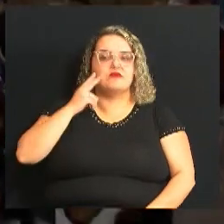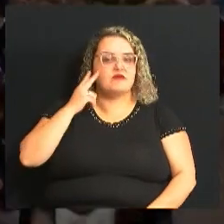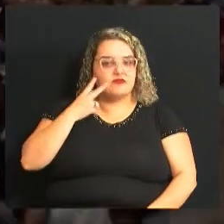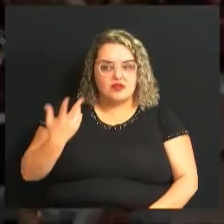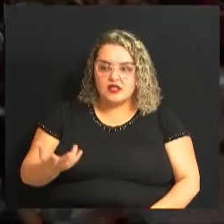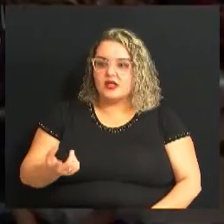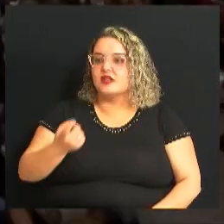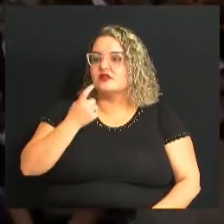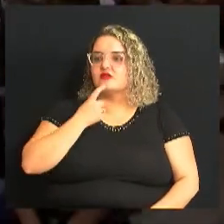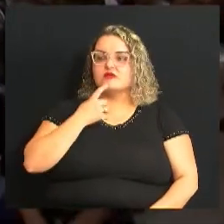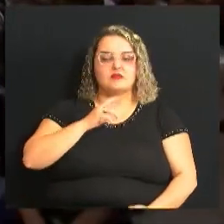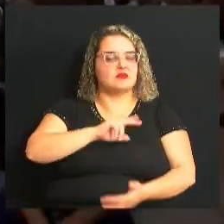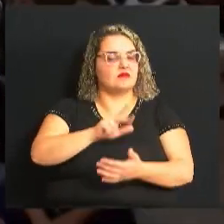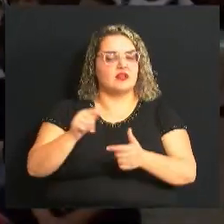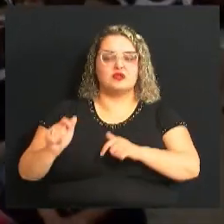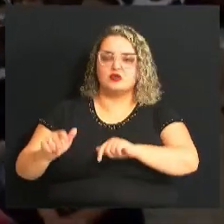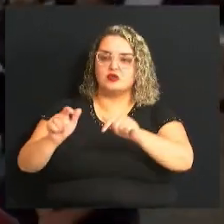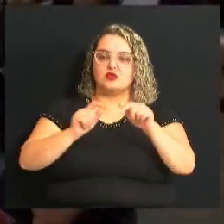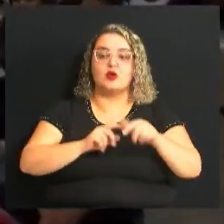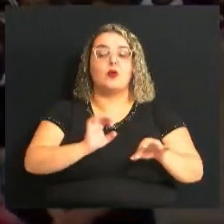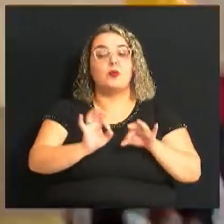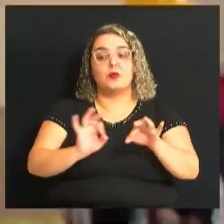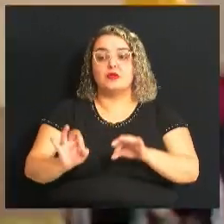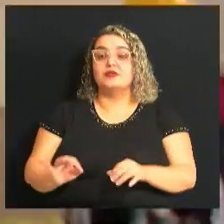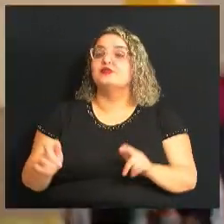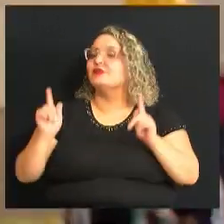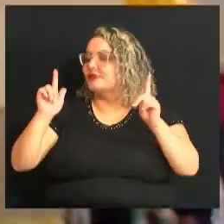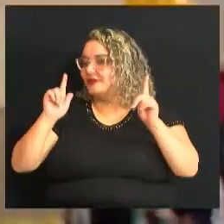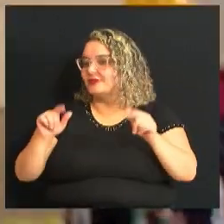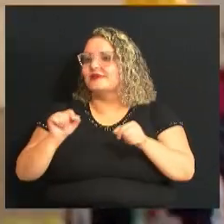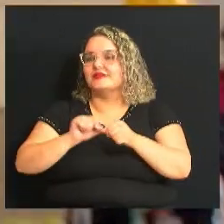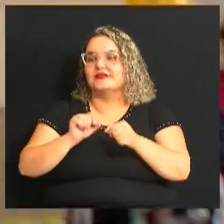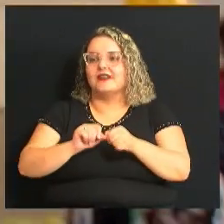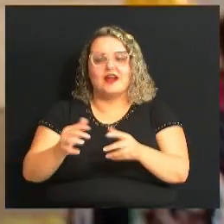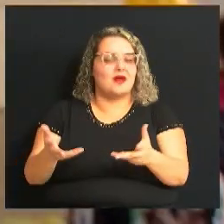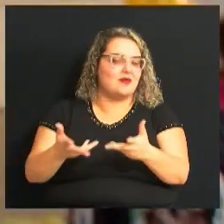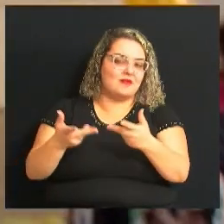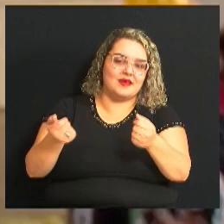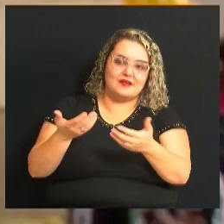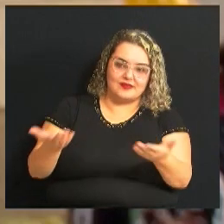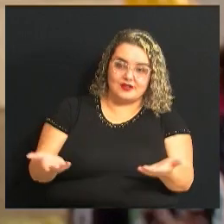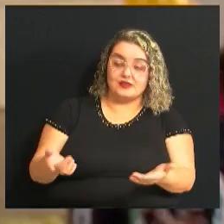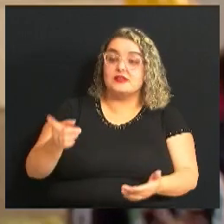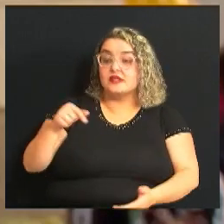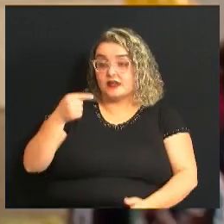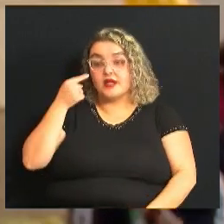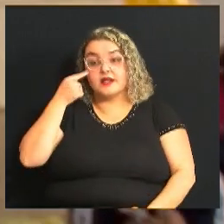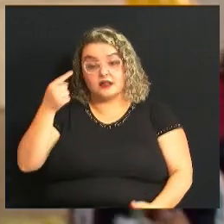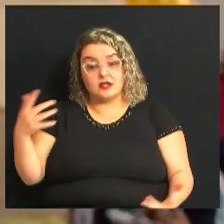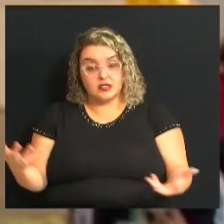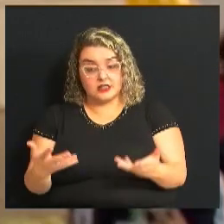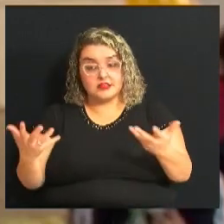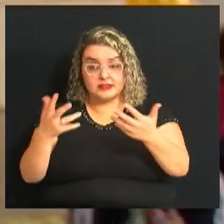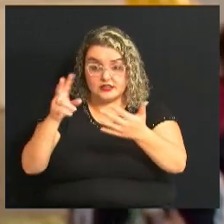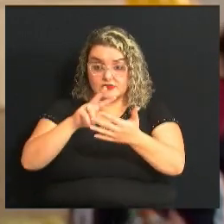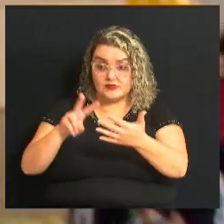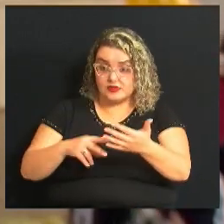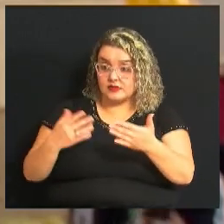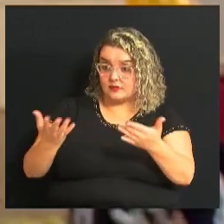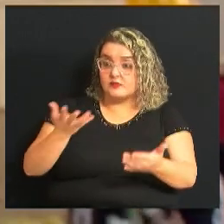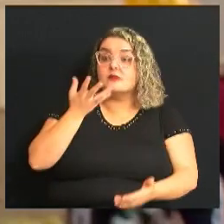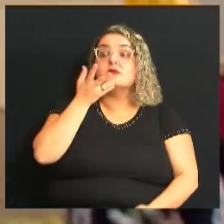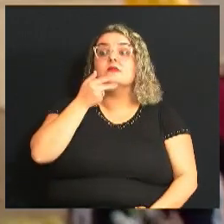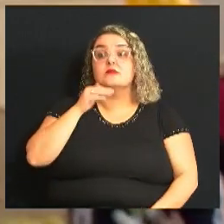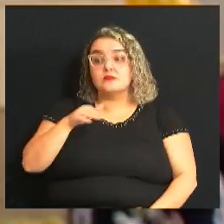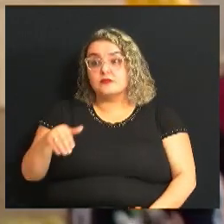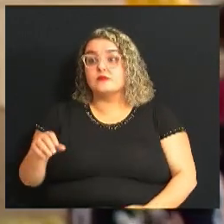que está bem legal e a gente curte muito fazer. Não, sensacional. E a ideia é justamente incentivar a leitura, não é, para a